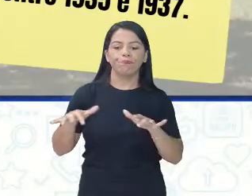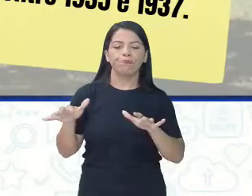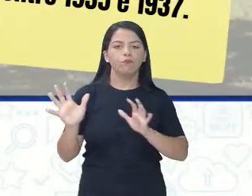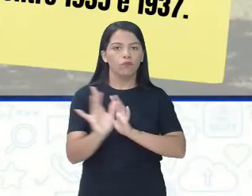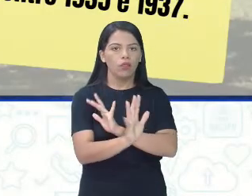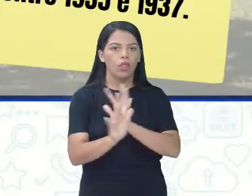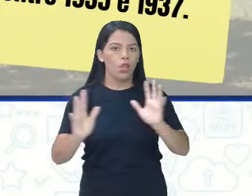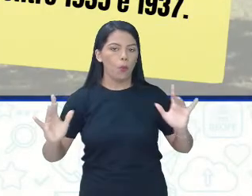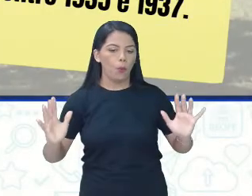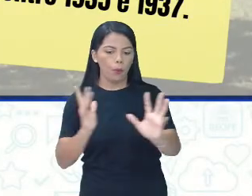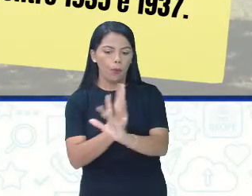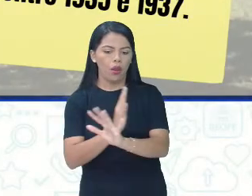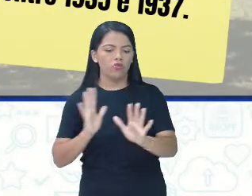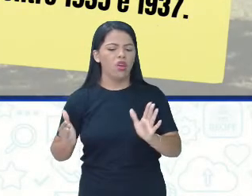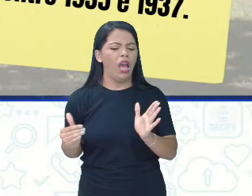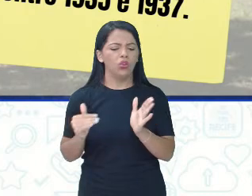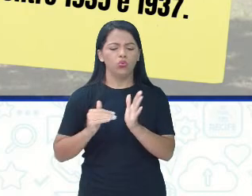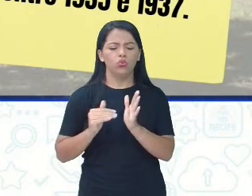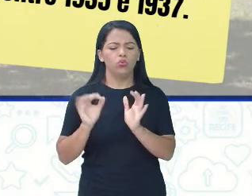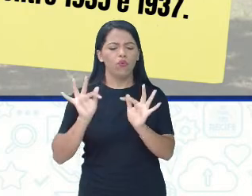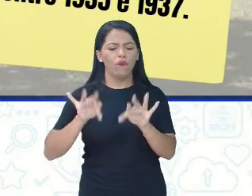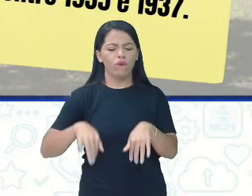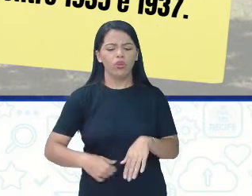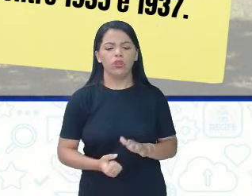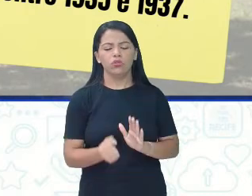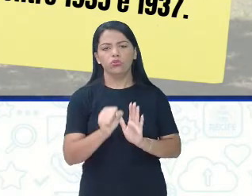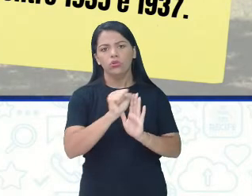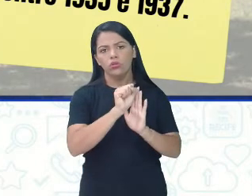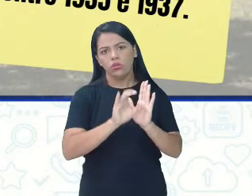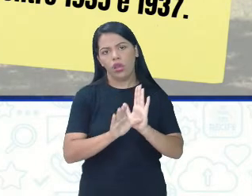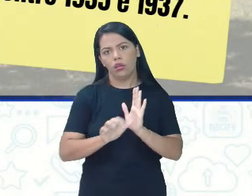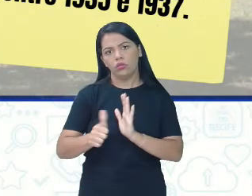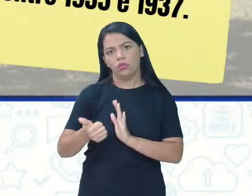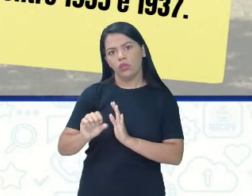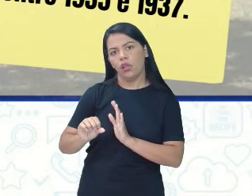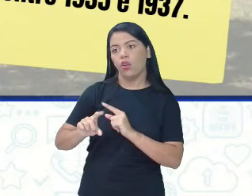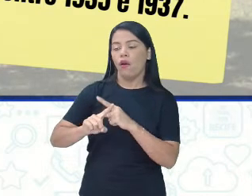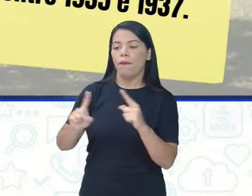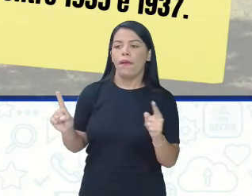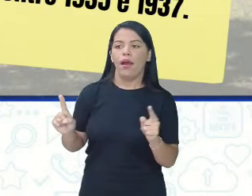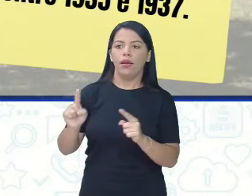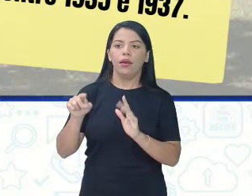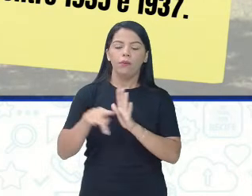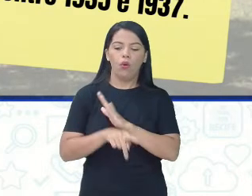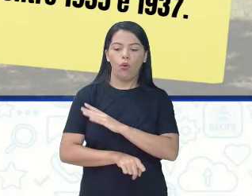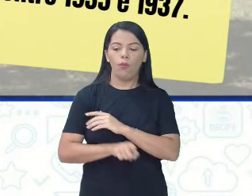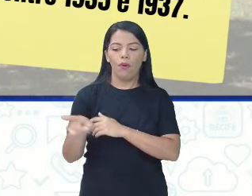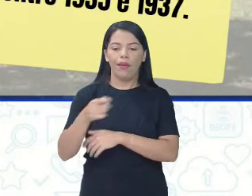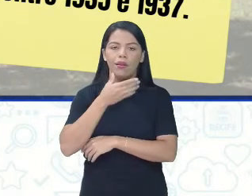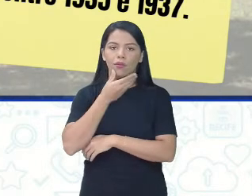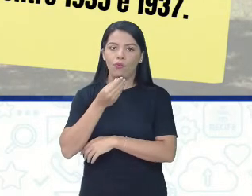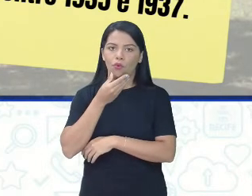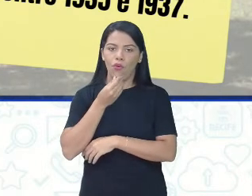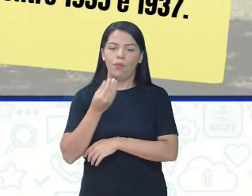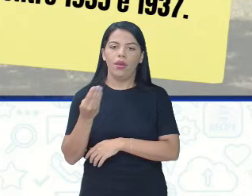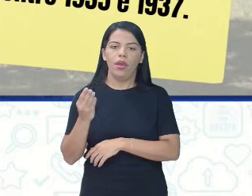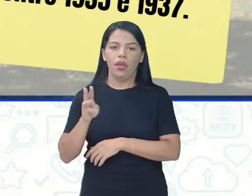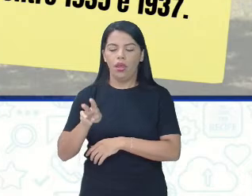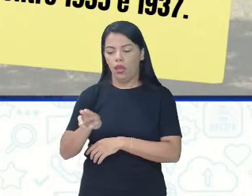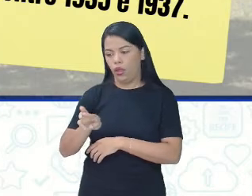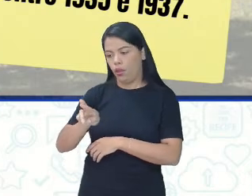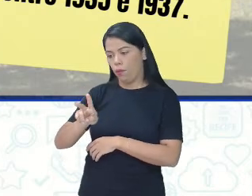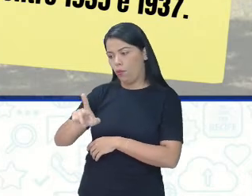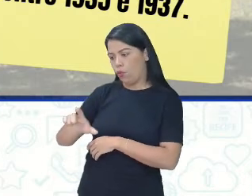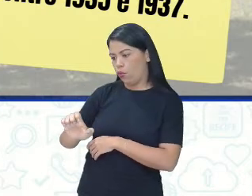o final do século XIX, mas foi o Burle Marx quem planejou a praça entre 35 e 37. Então, aqui a gente tem uma imagem, ó,